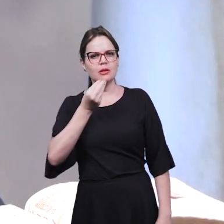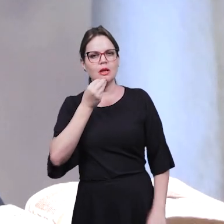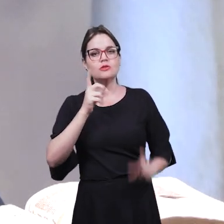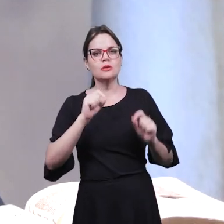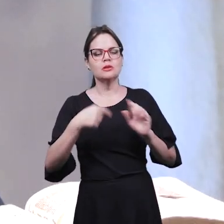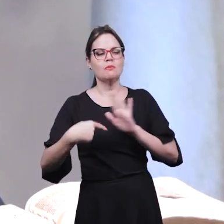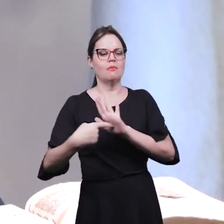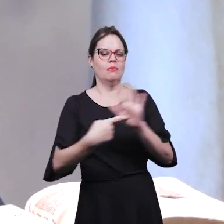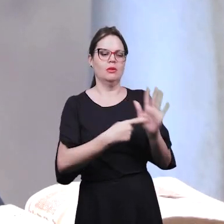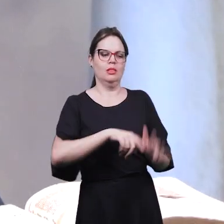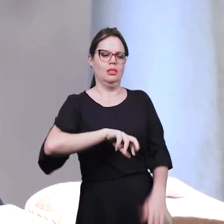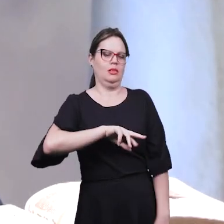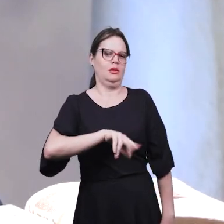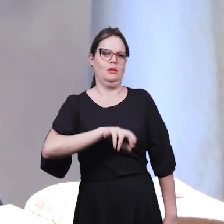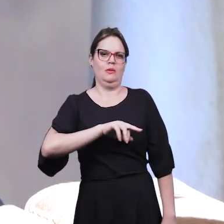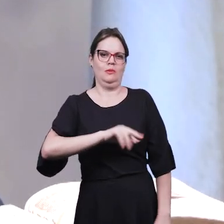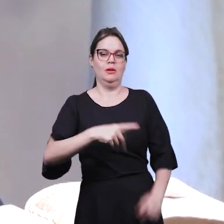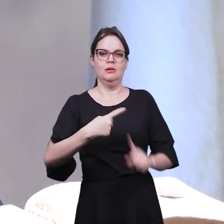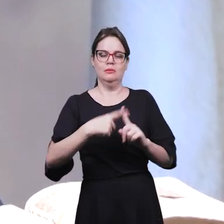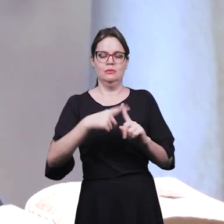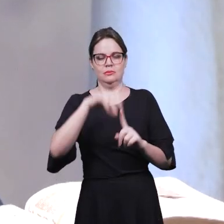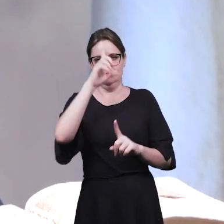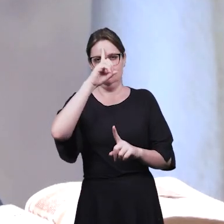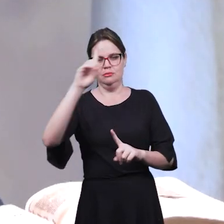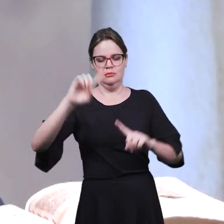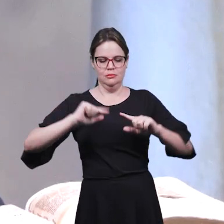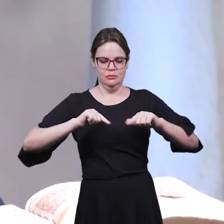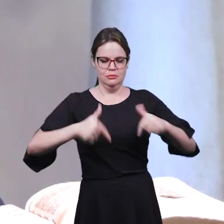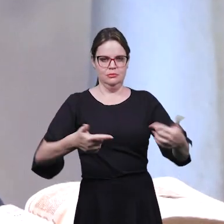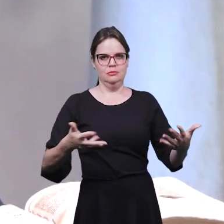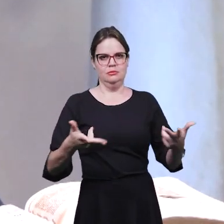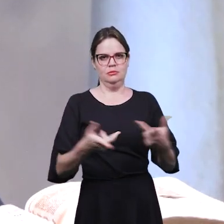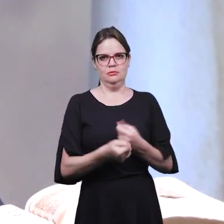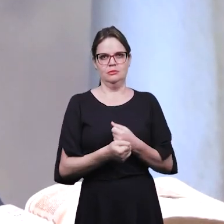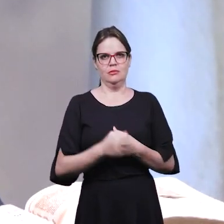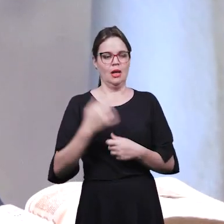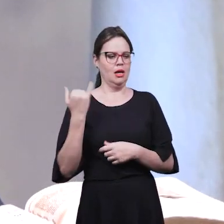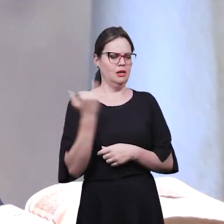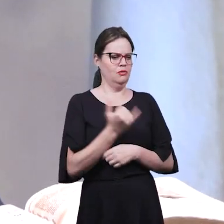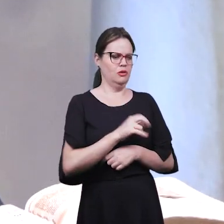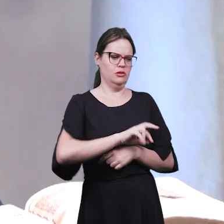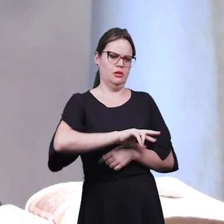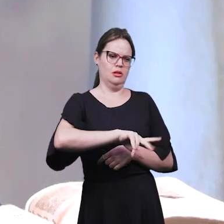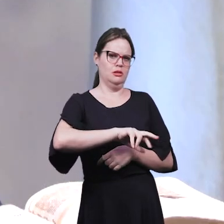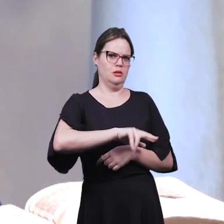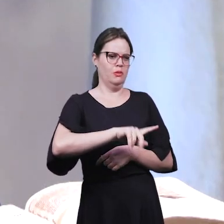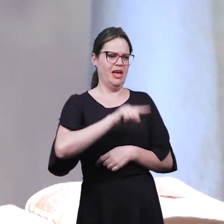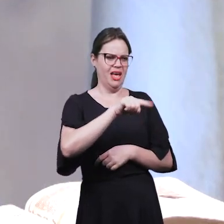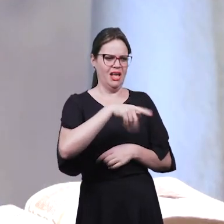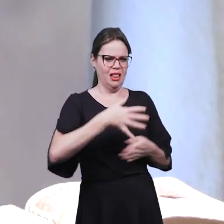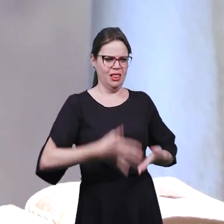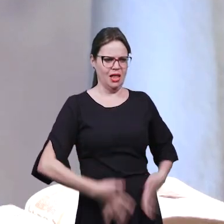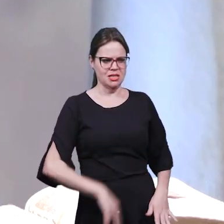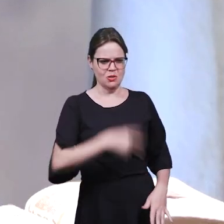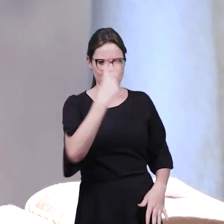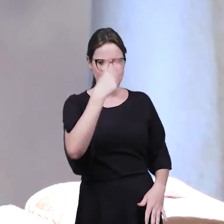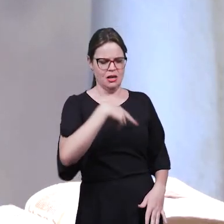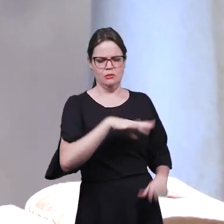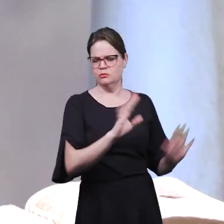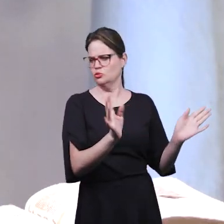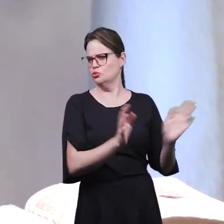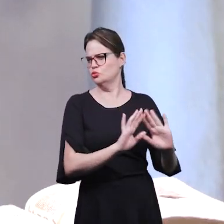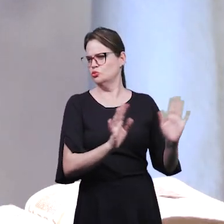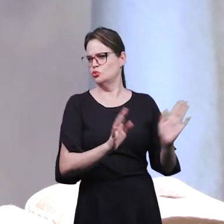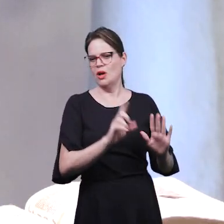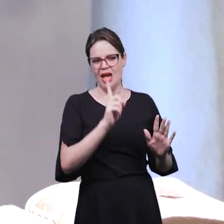vida do homem, fazer maravilhas. Não falou que era por causa daquilo, da situação dele, por causa de nada que aconteceu, porque o Senhor queria operar um